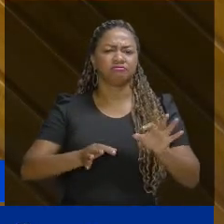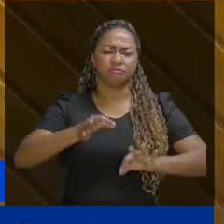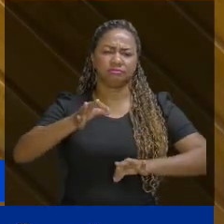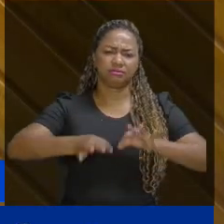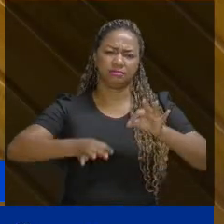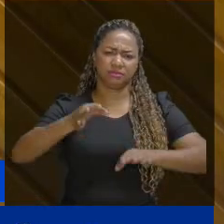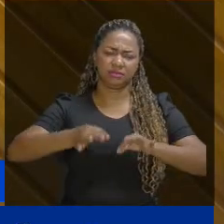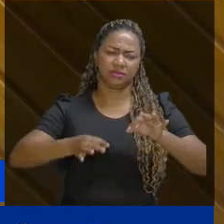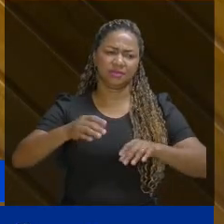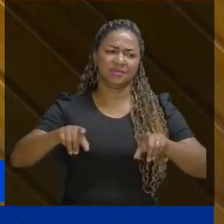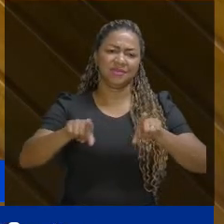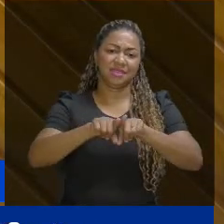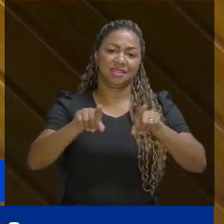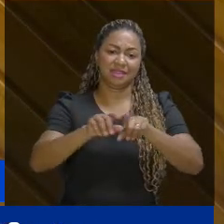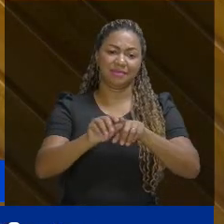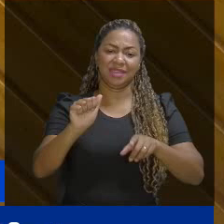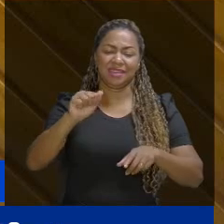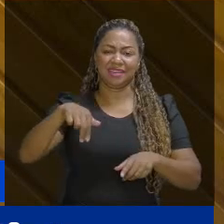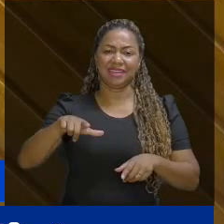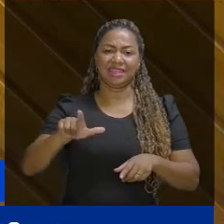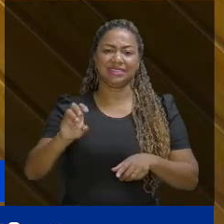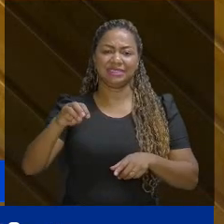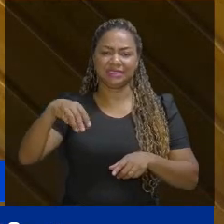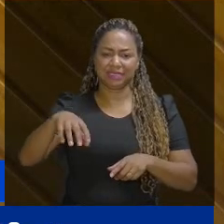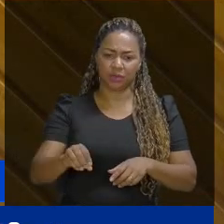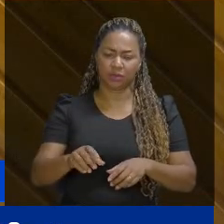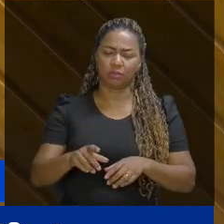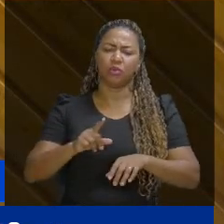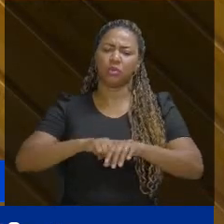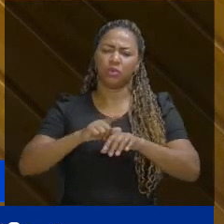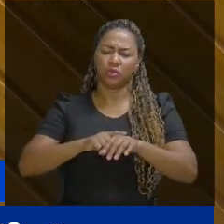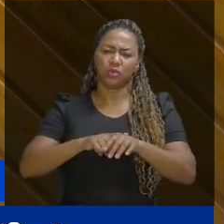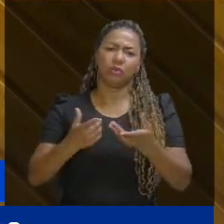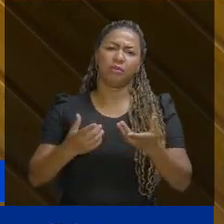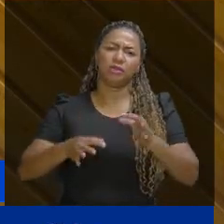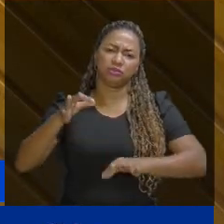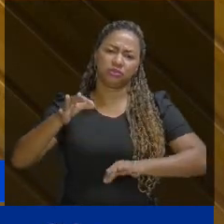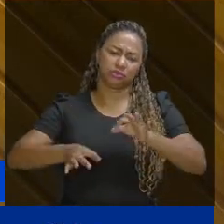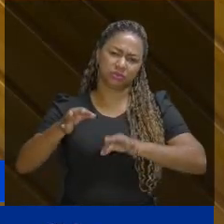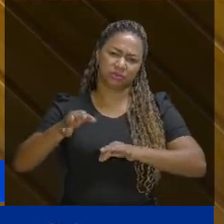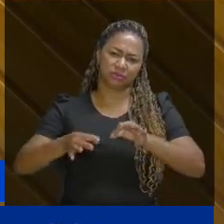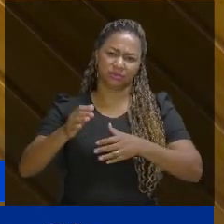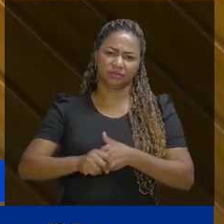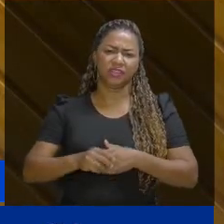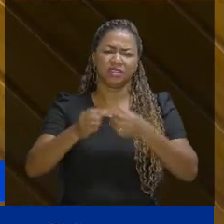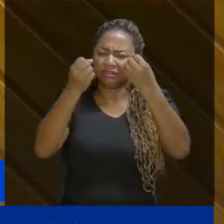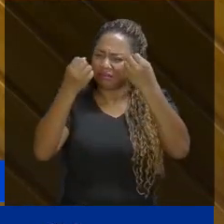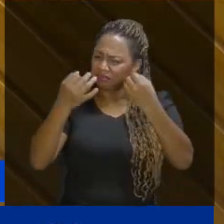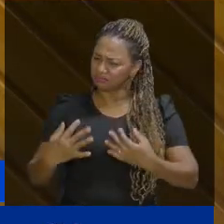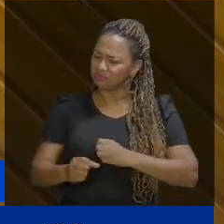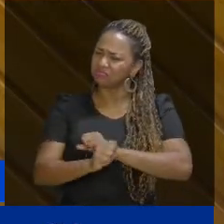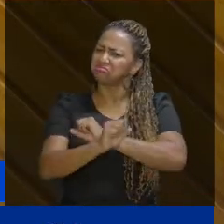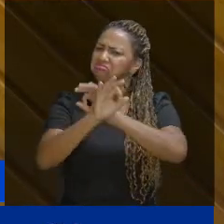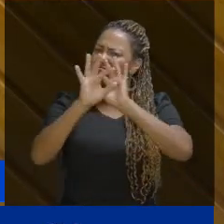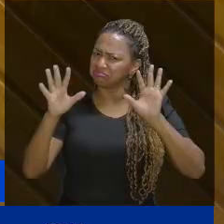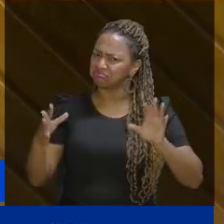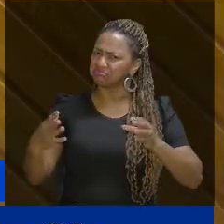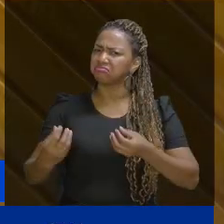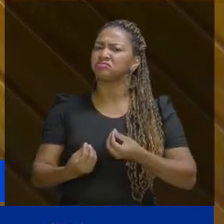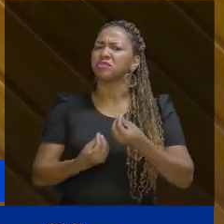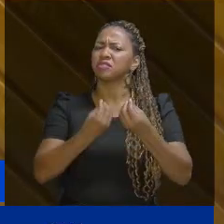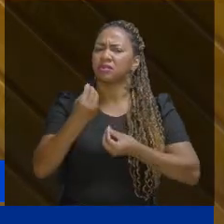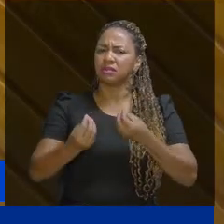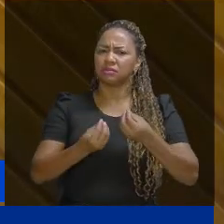também pelo Dr. Anselmo durante o julgamento do agravo da coligação. E Vossa Excelência, desembargador Torck, esclareceu muito bem. Um